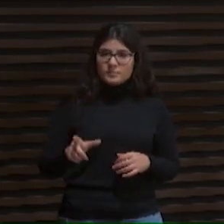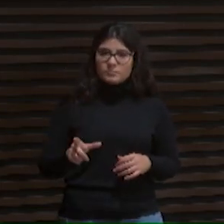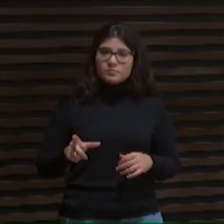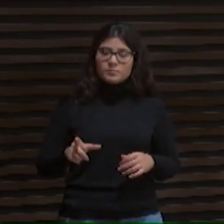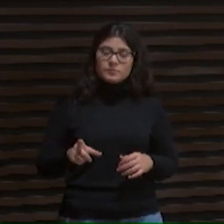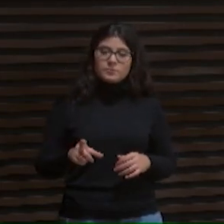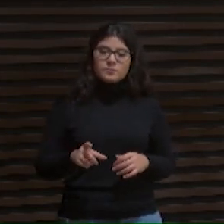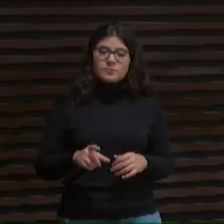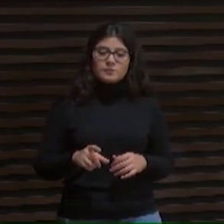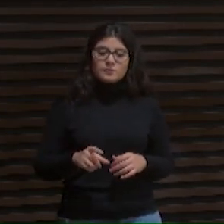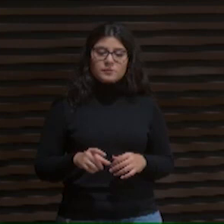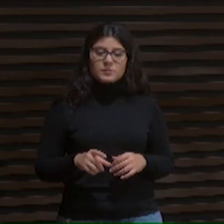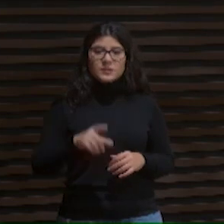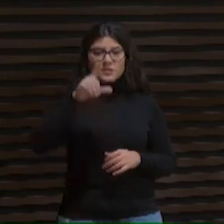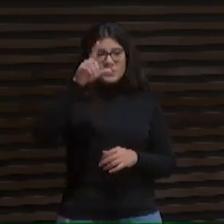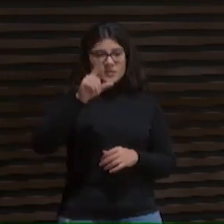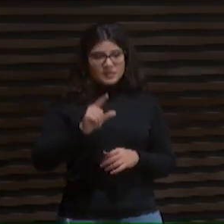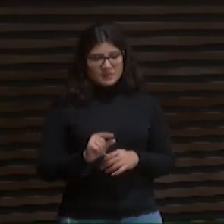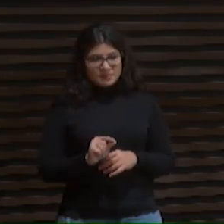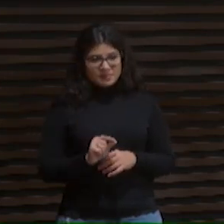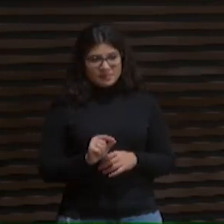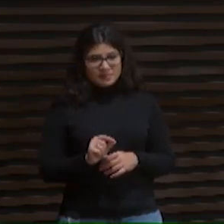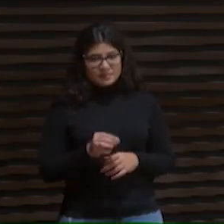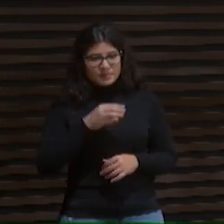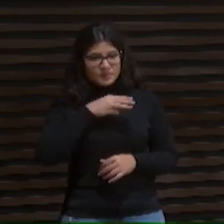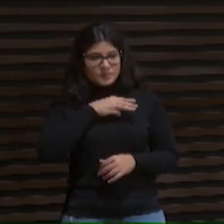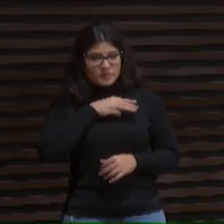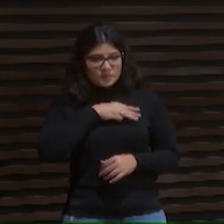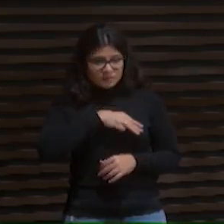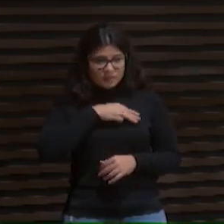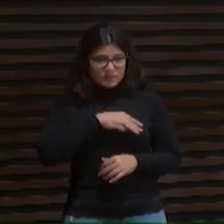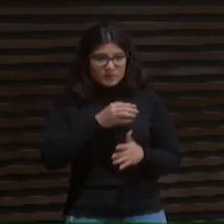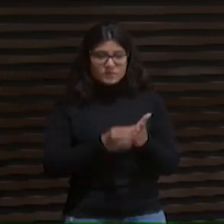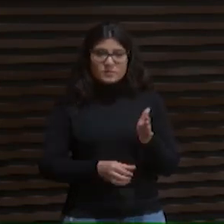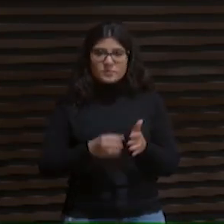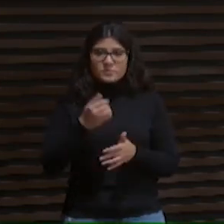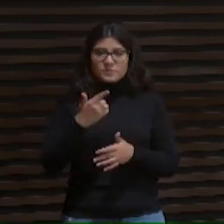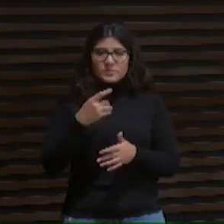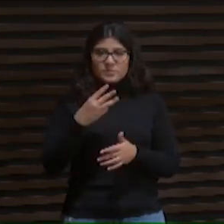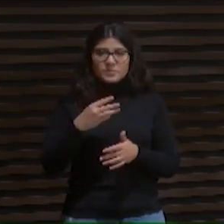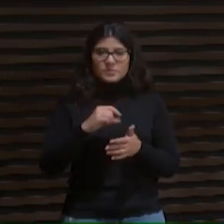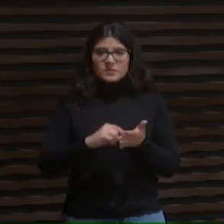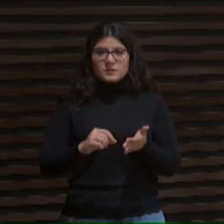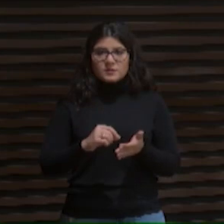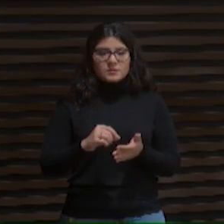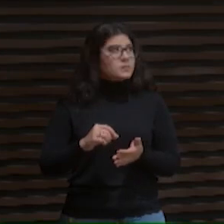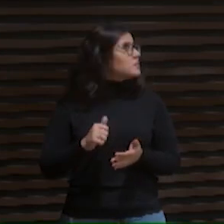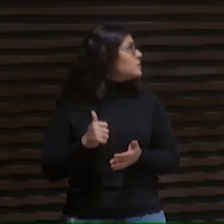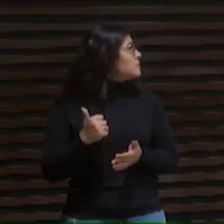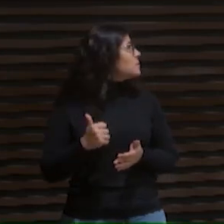que diminui. Mateus 23, 12 diz: quem a si mesmo se